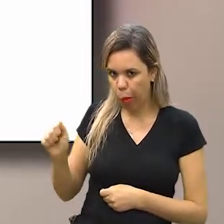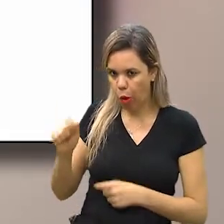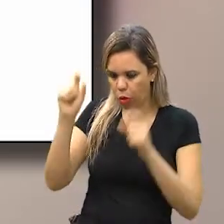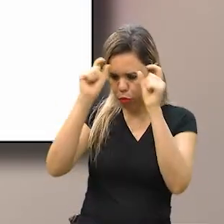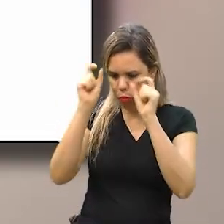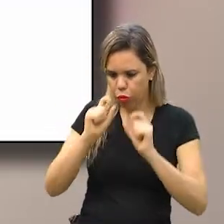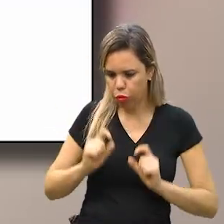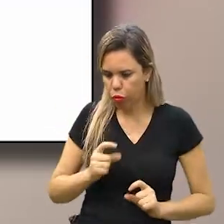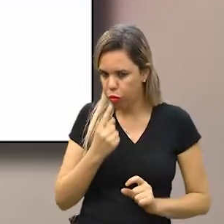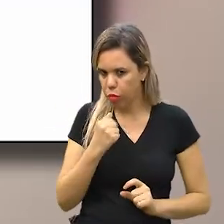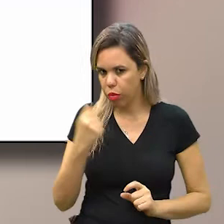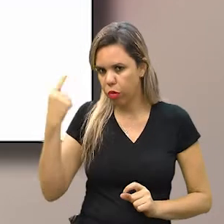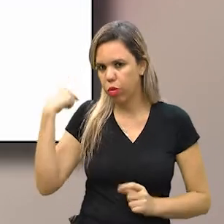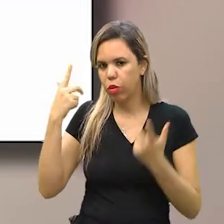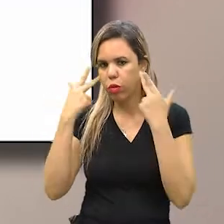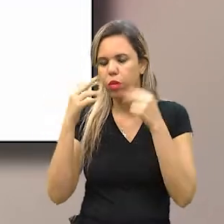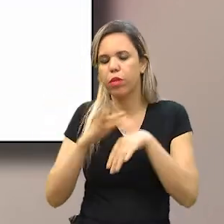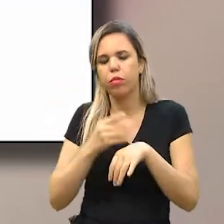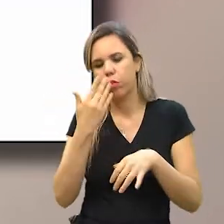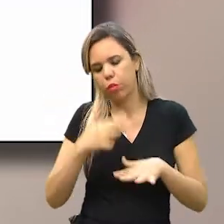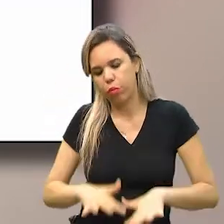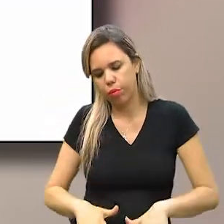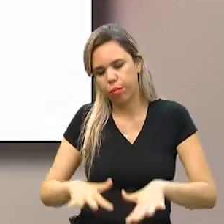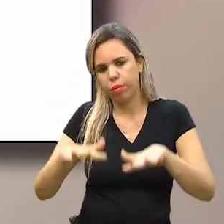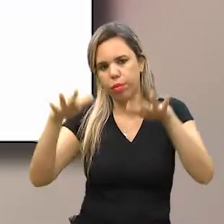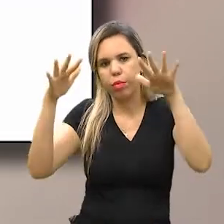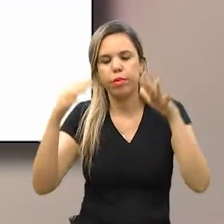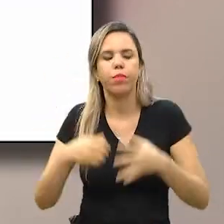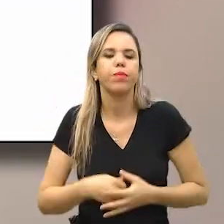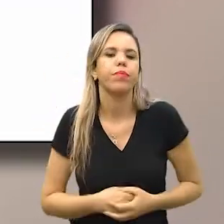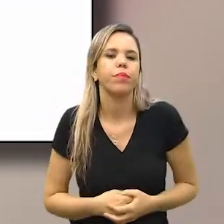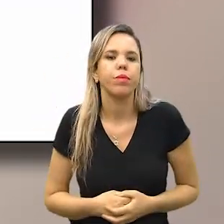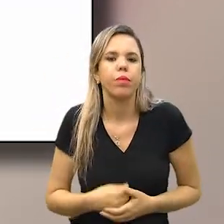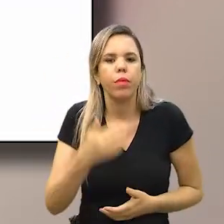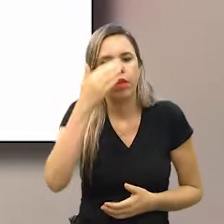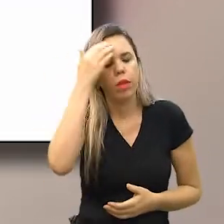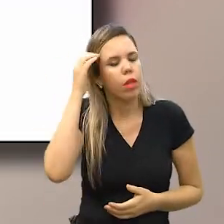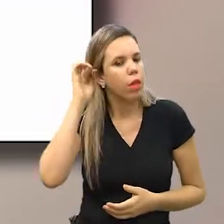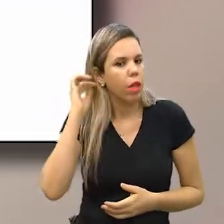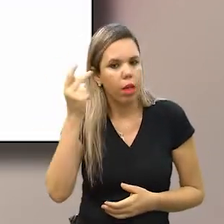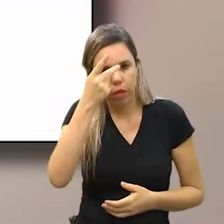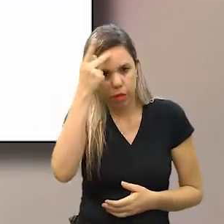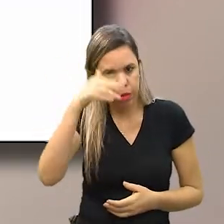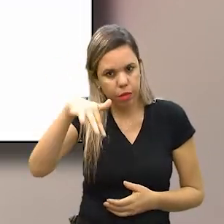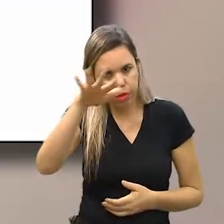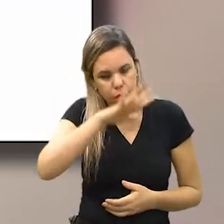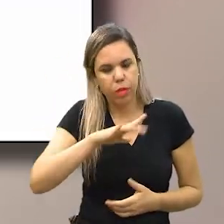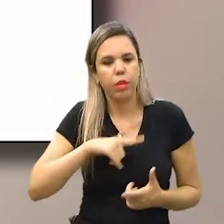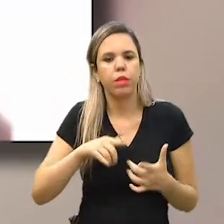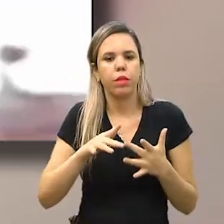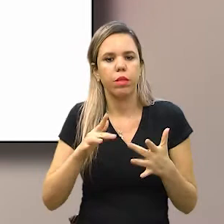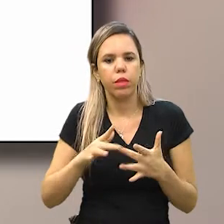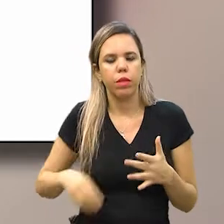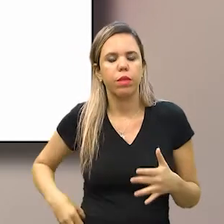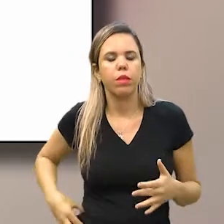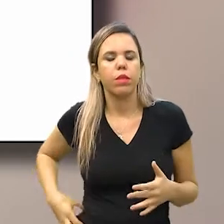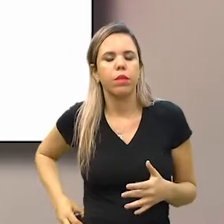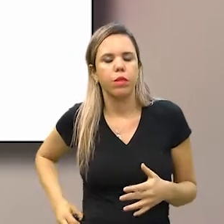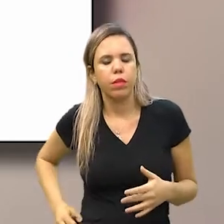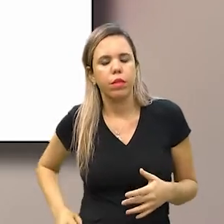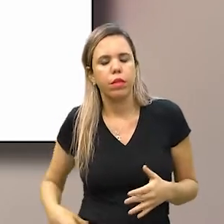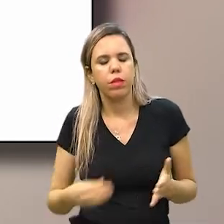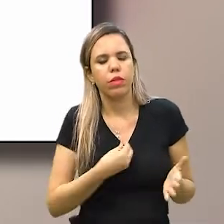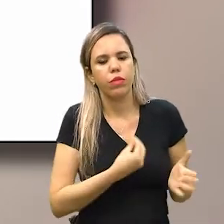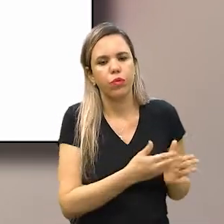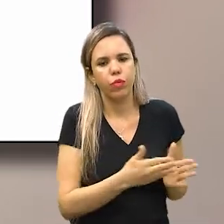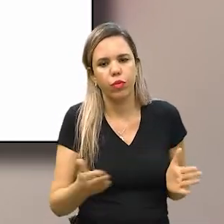uma das doenças comuns da infância, né? E as pessoas, elas vão ter contato ao longo da